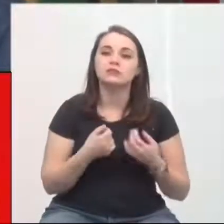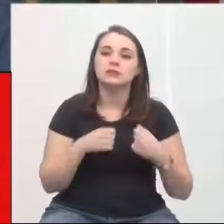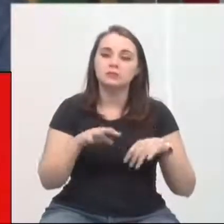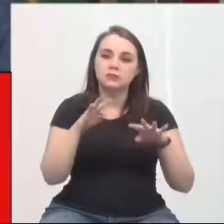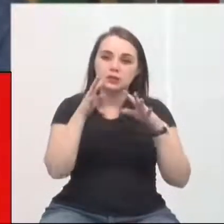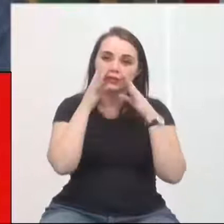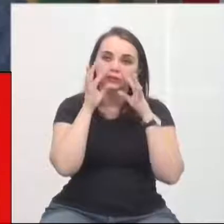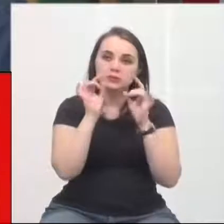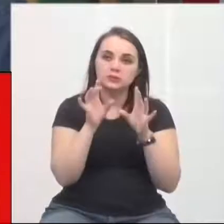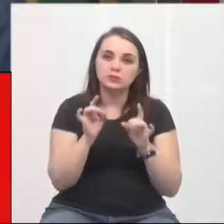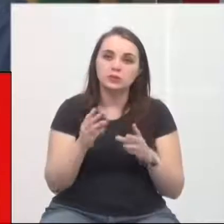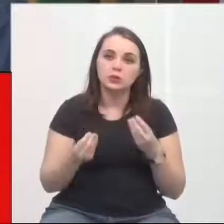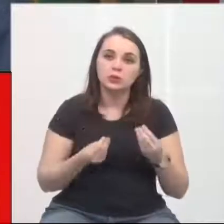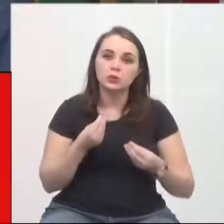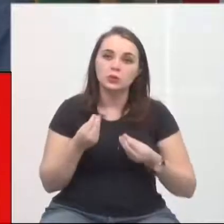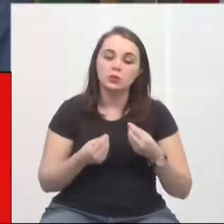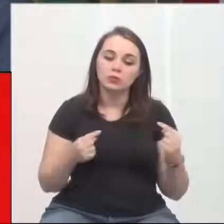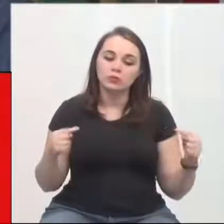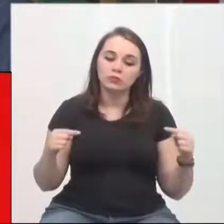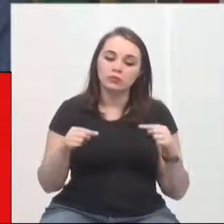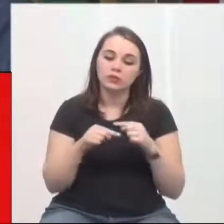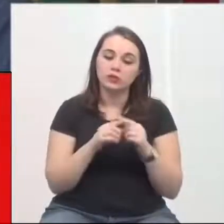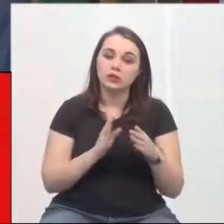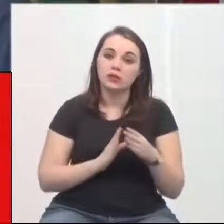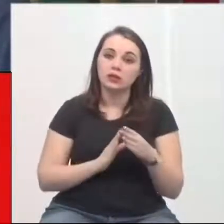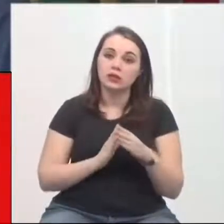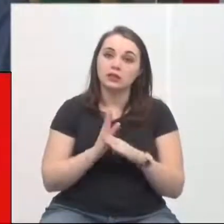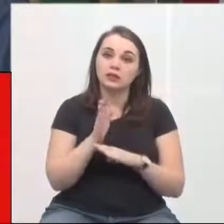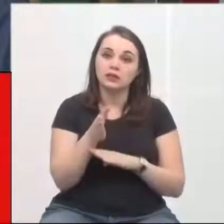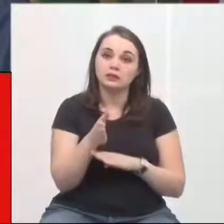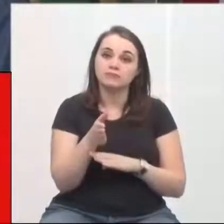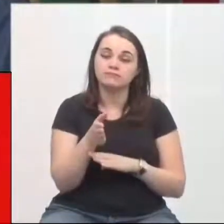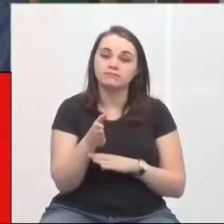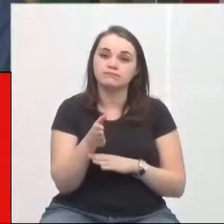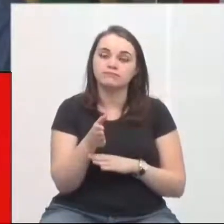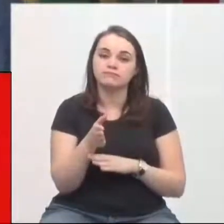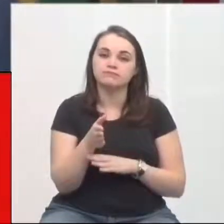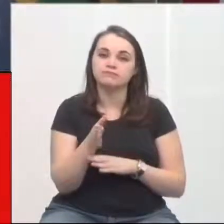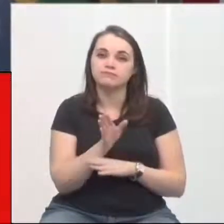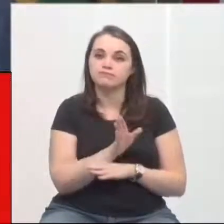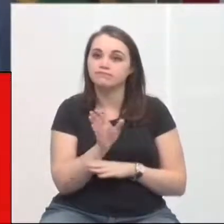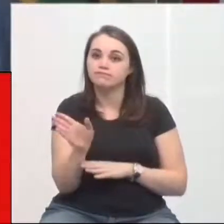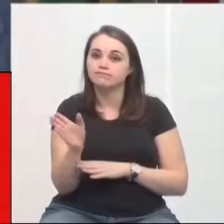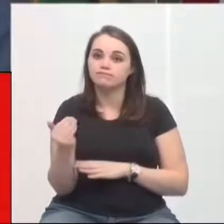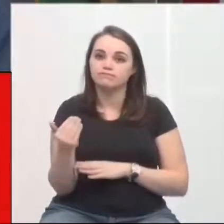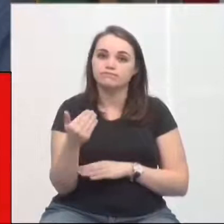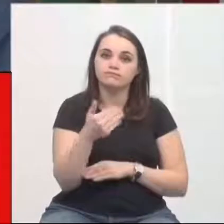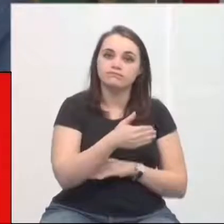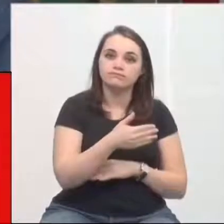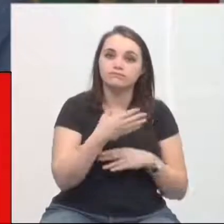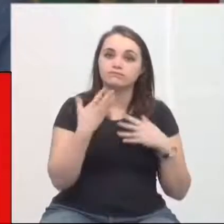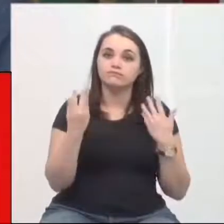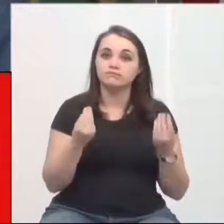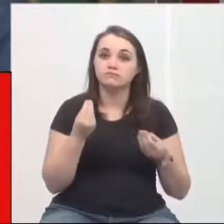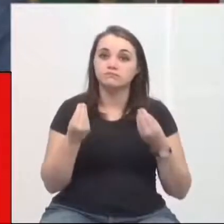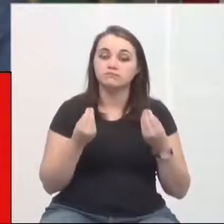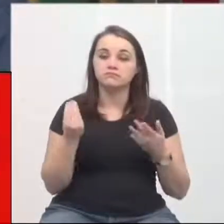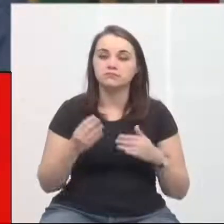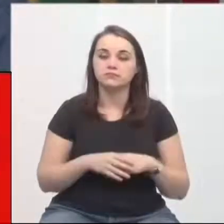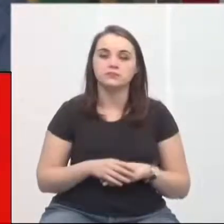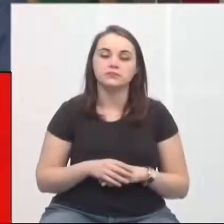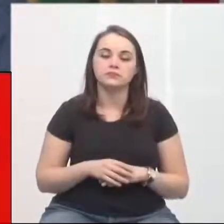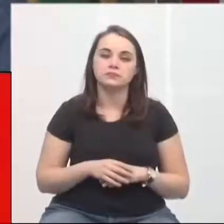especial a como que se atravessa a Centenário, secretário Tito, como sugestão, de um lado para